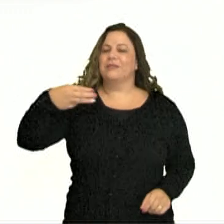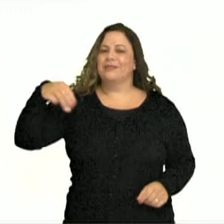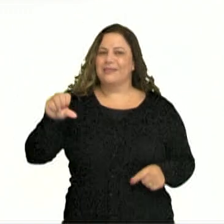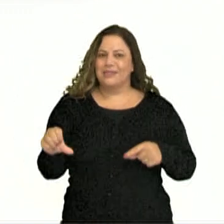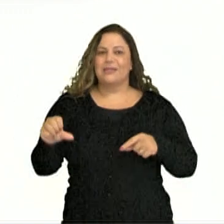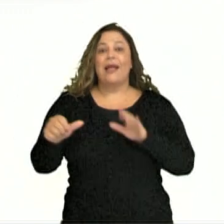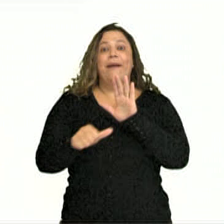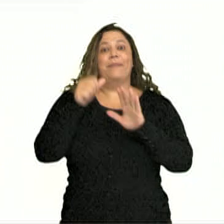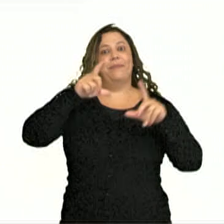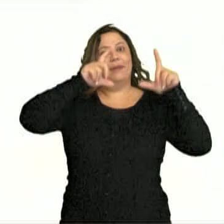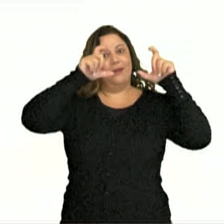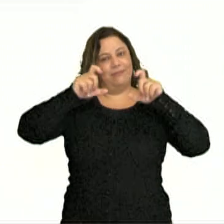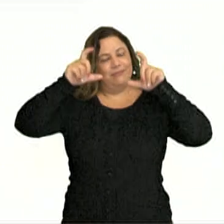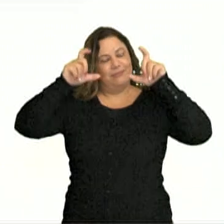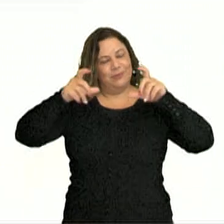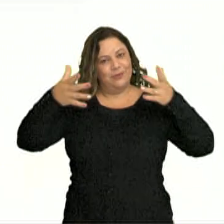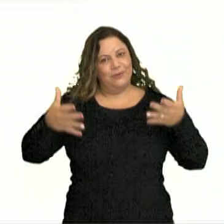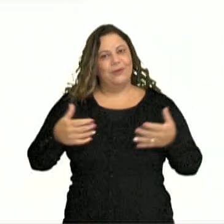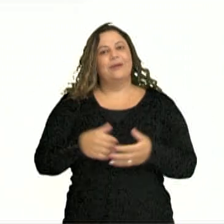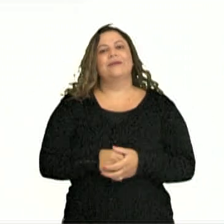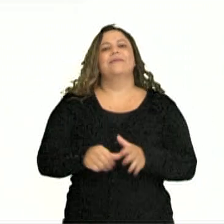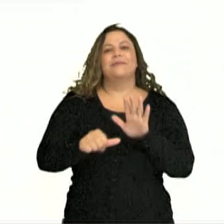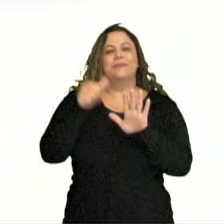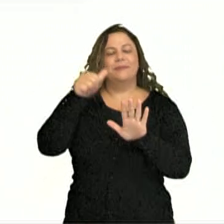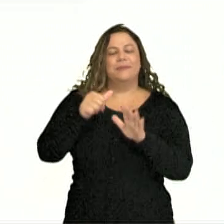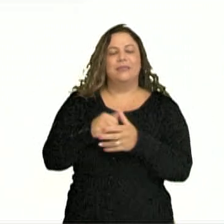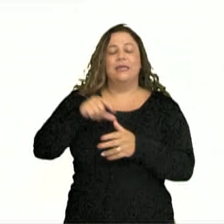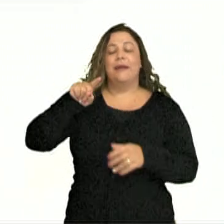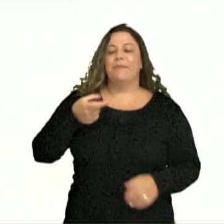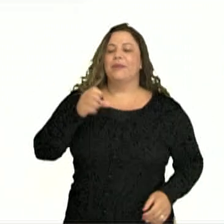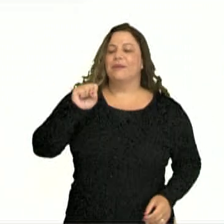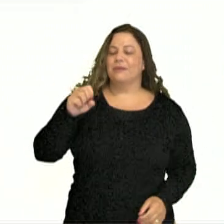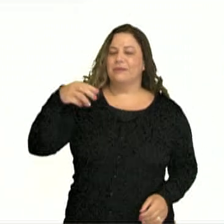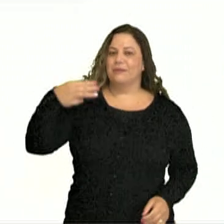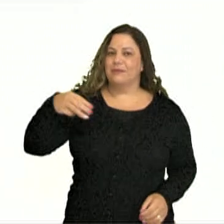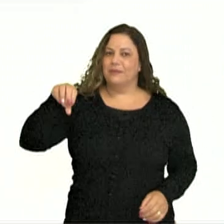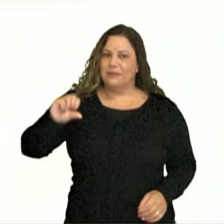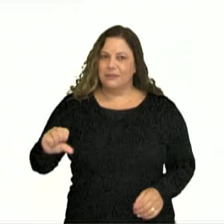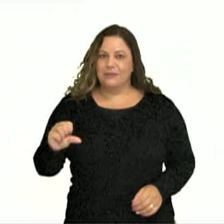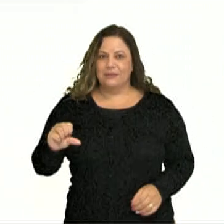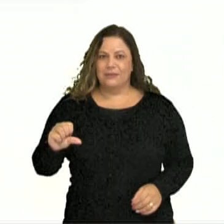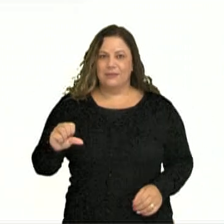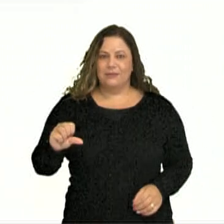1839, a data em que foi publicada a primeira fotografia. Então, em